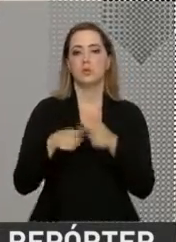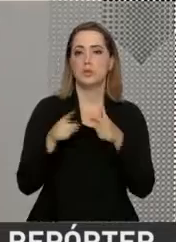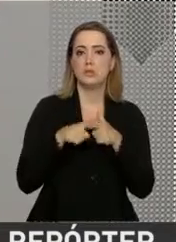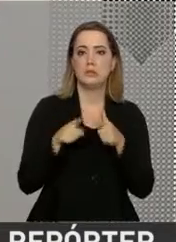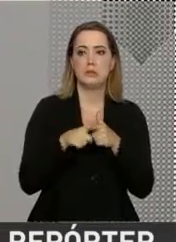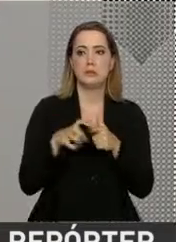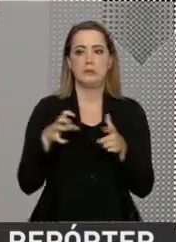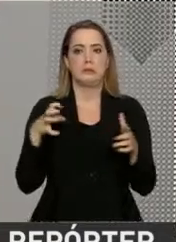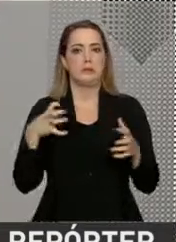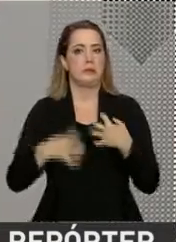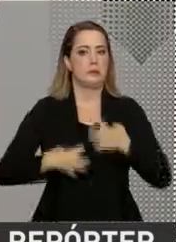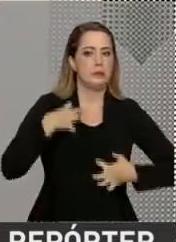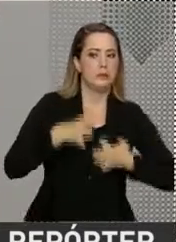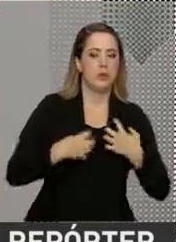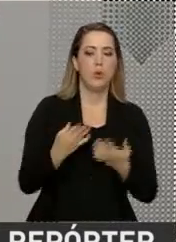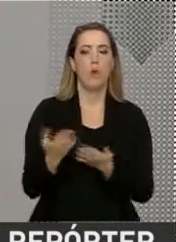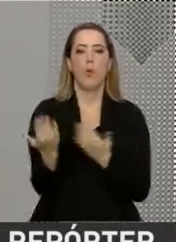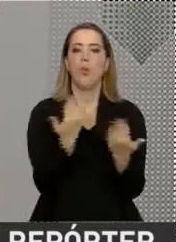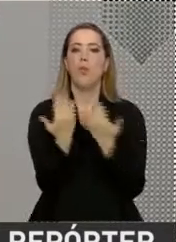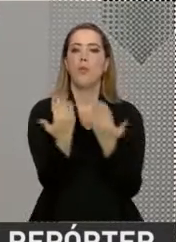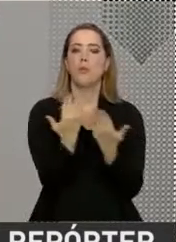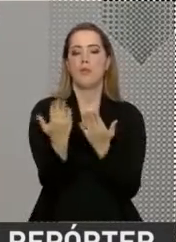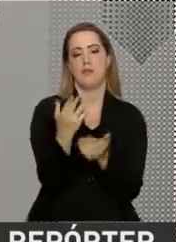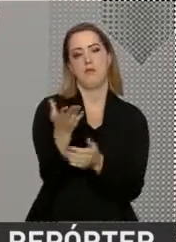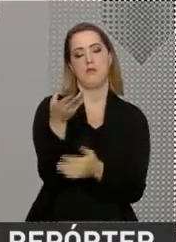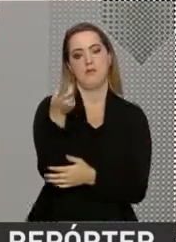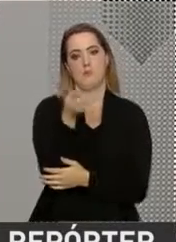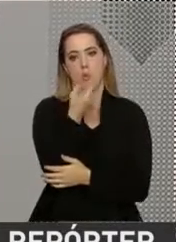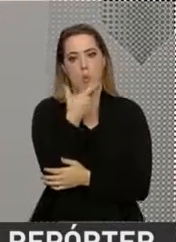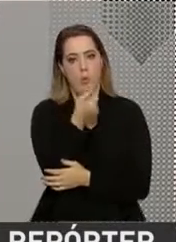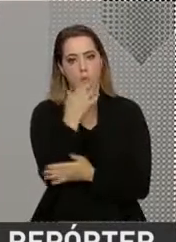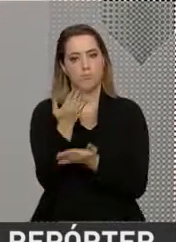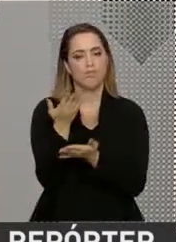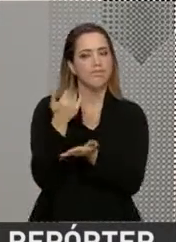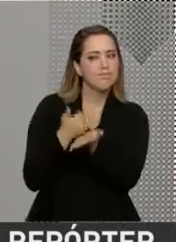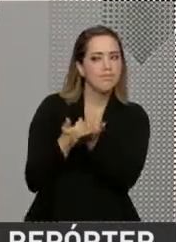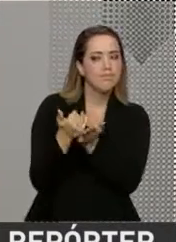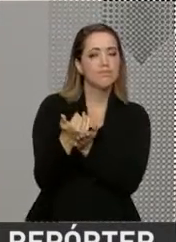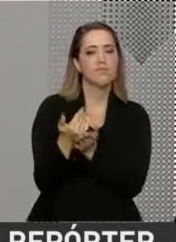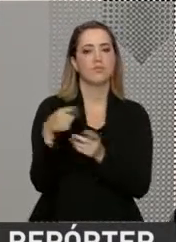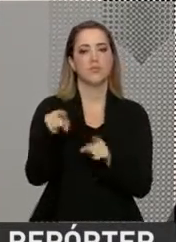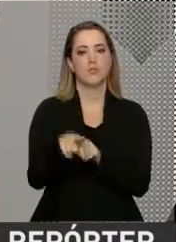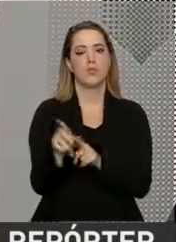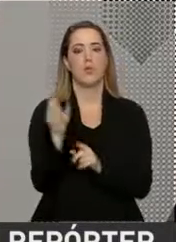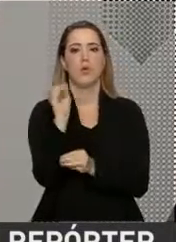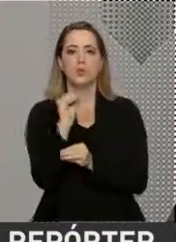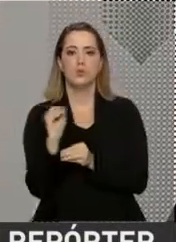tão agressivos como os primeiros esquemas terapêuticos usados na terapia antirretroviral.